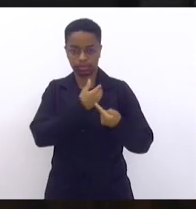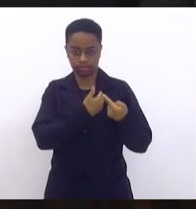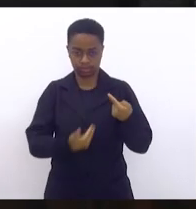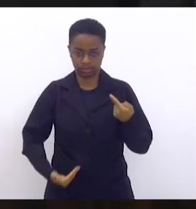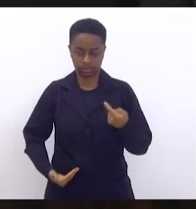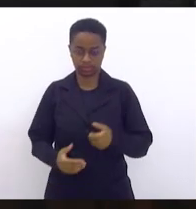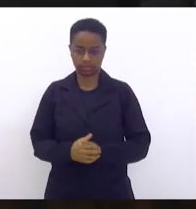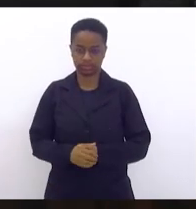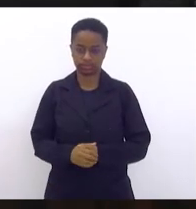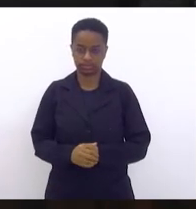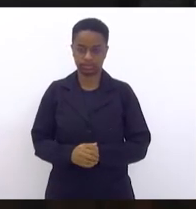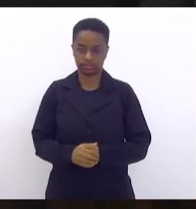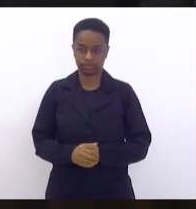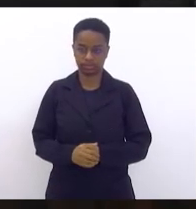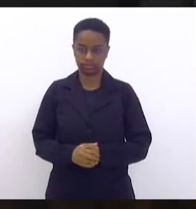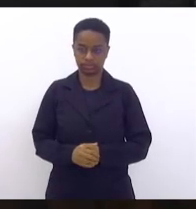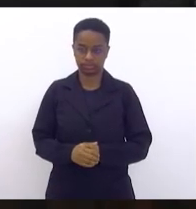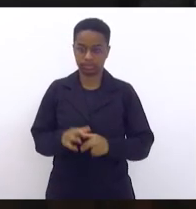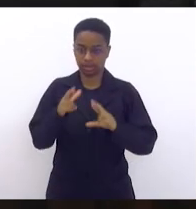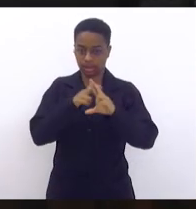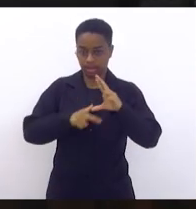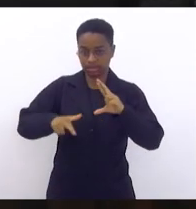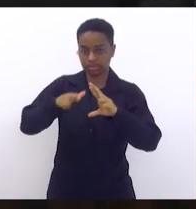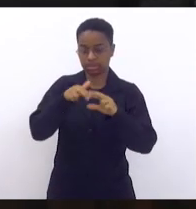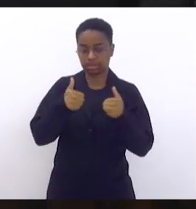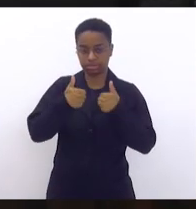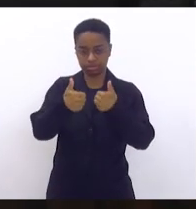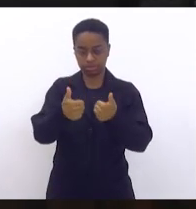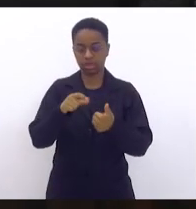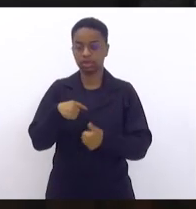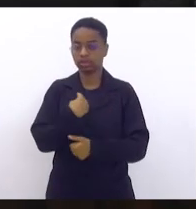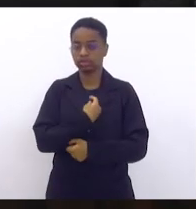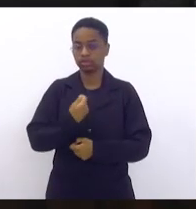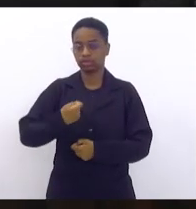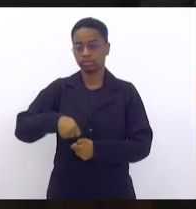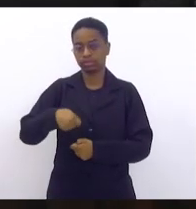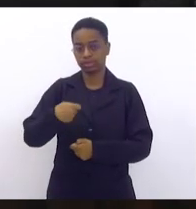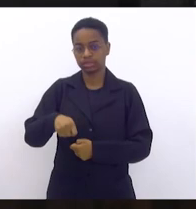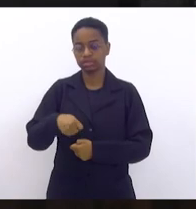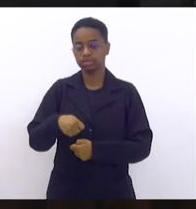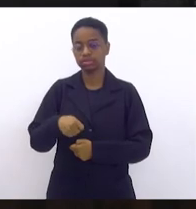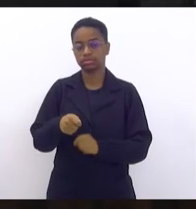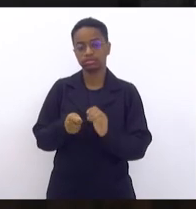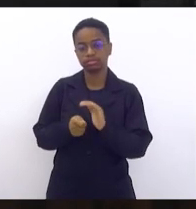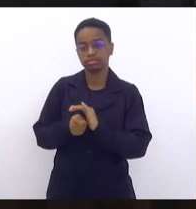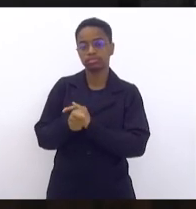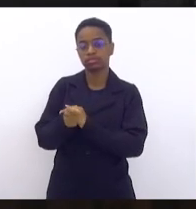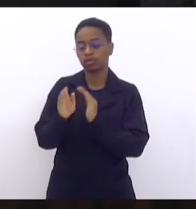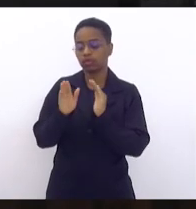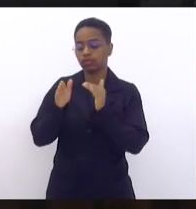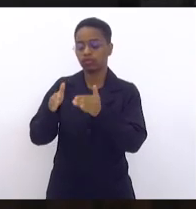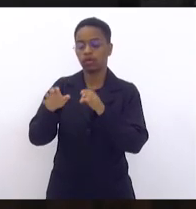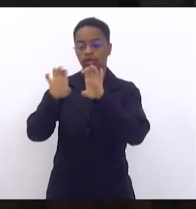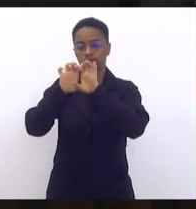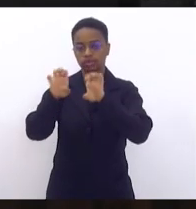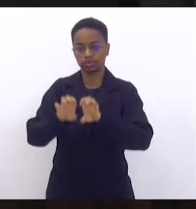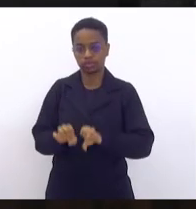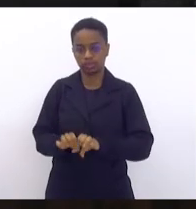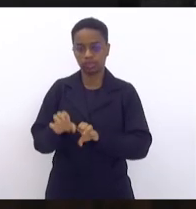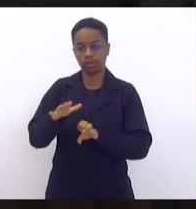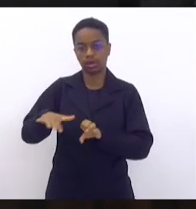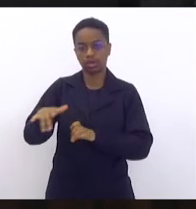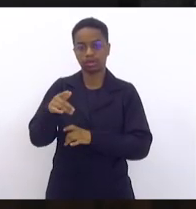públicas reciclagem eficiente devemos investir e infraestrutura de reciclagem